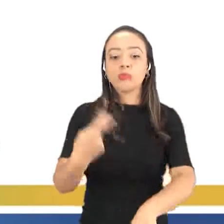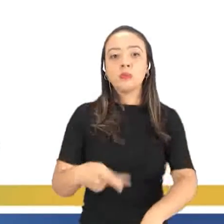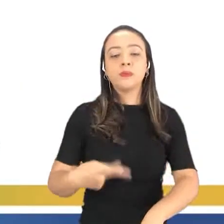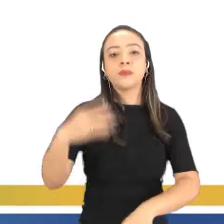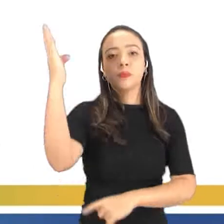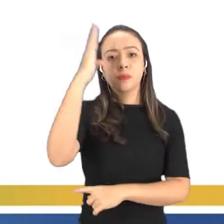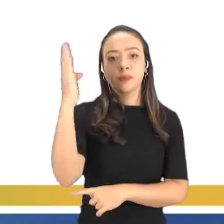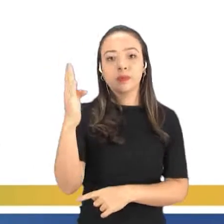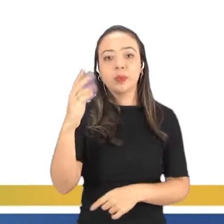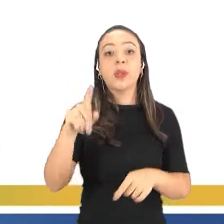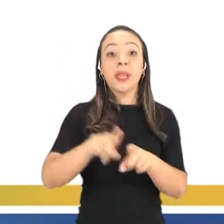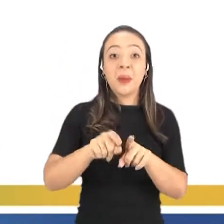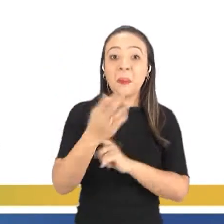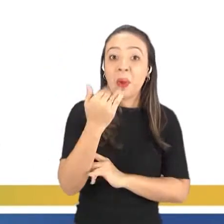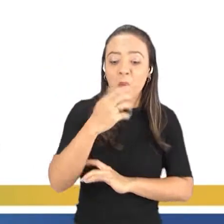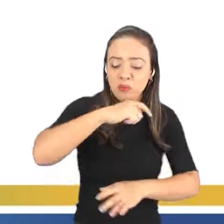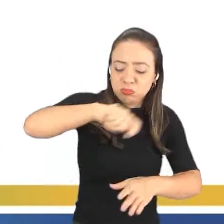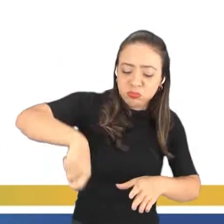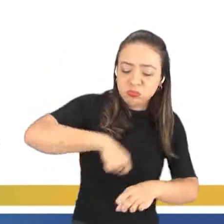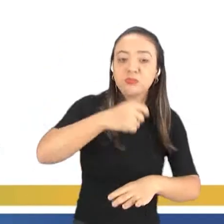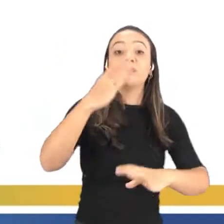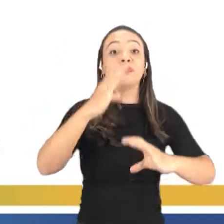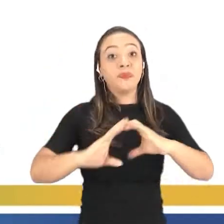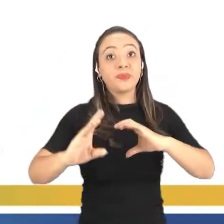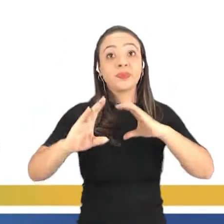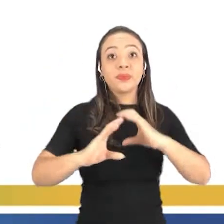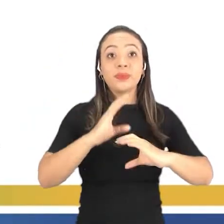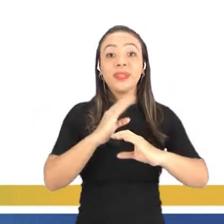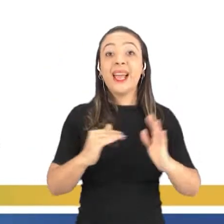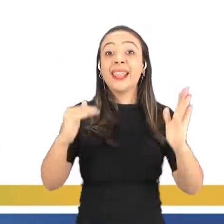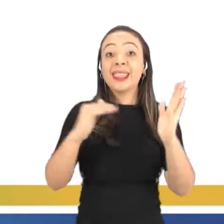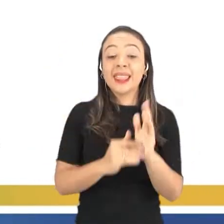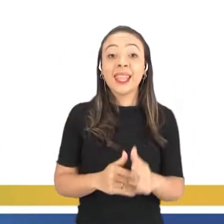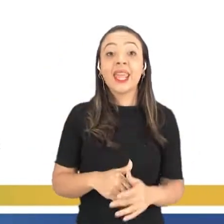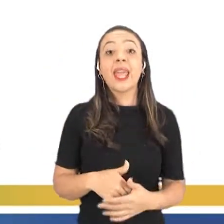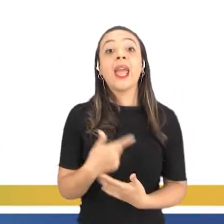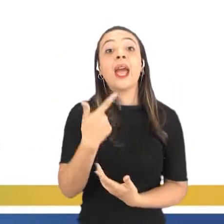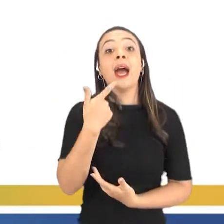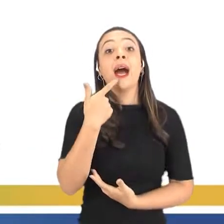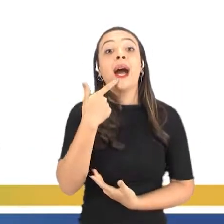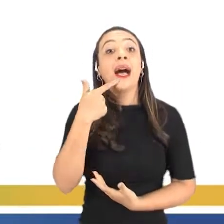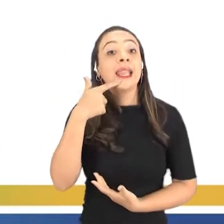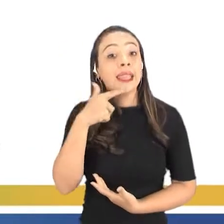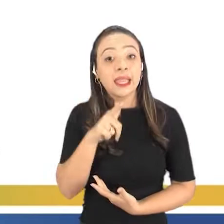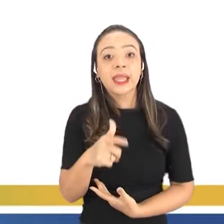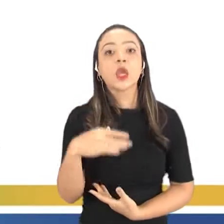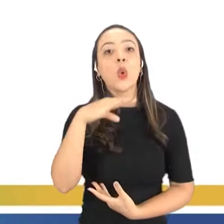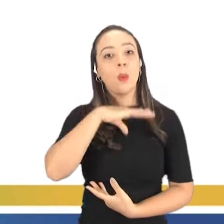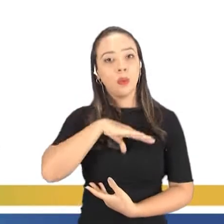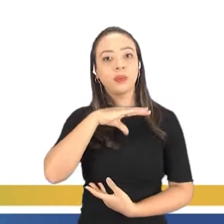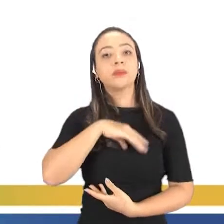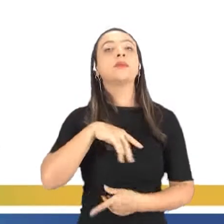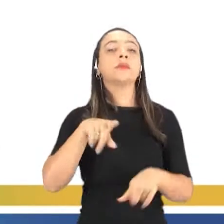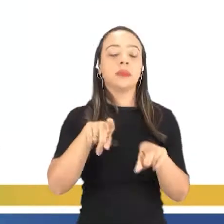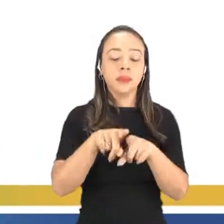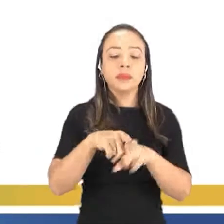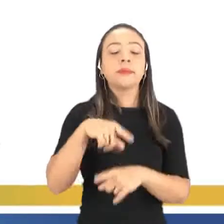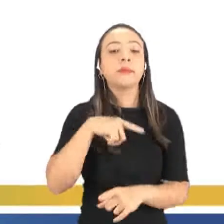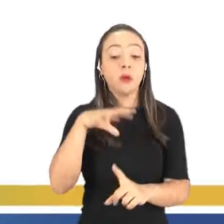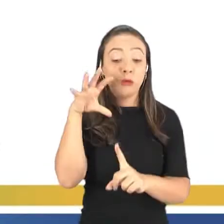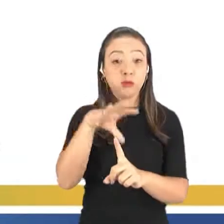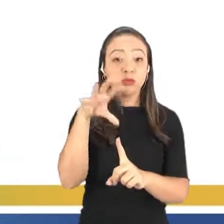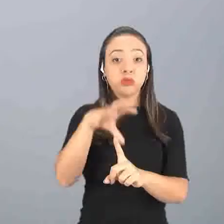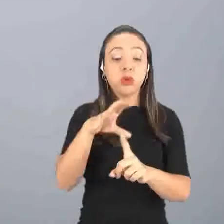a culinária, passando pela música e chegando até a língua portuguesa, é impossível não perceber a influência da cultura